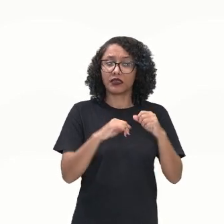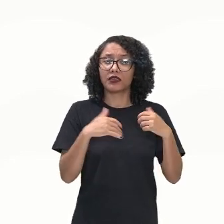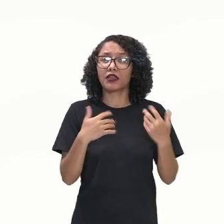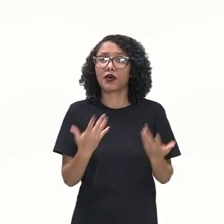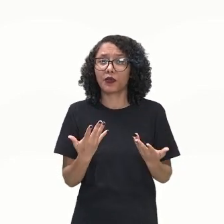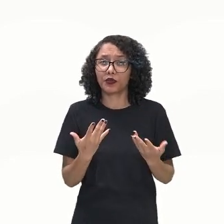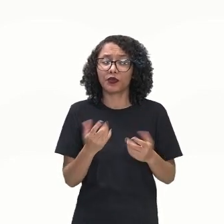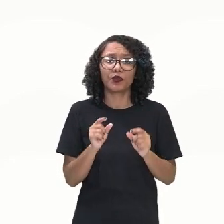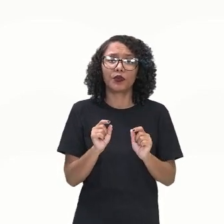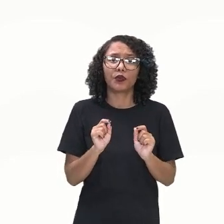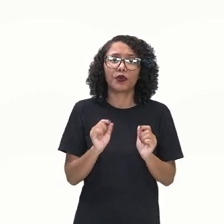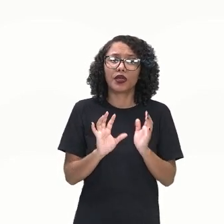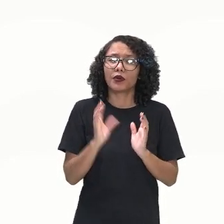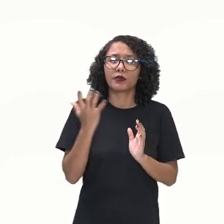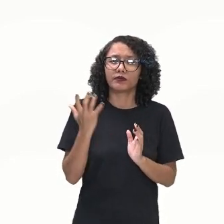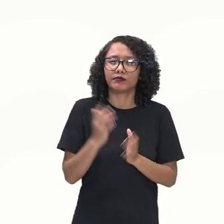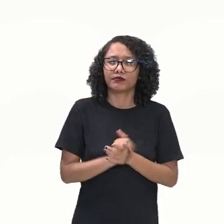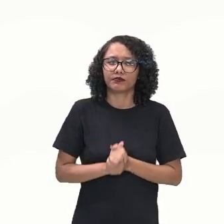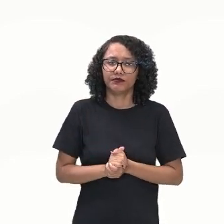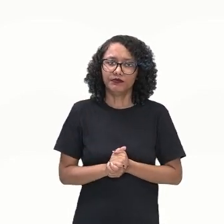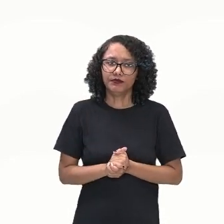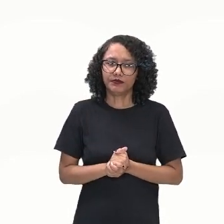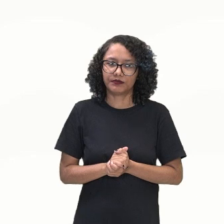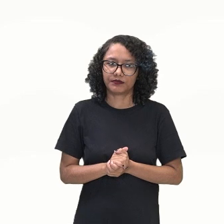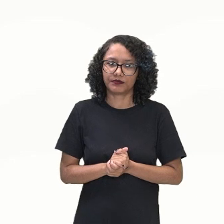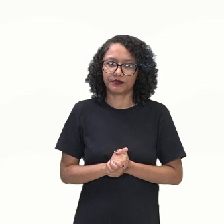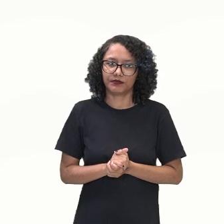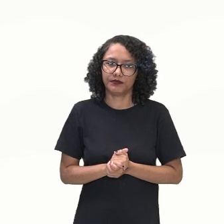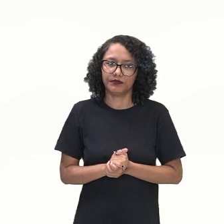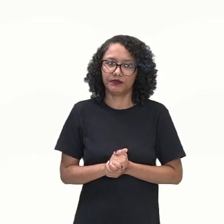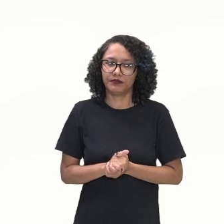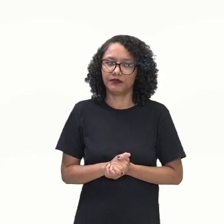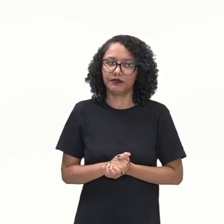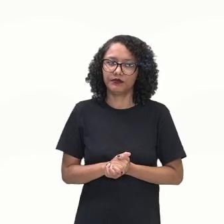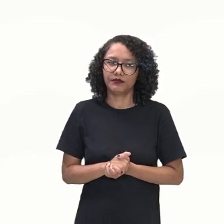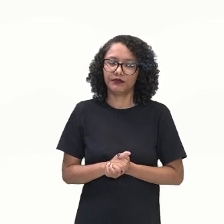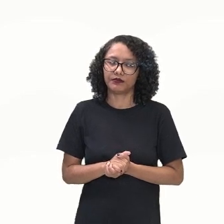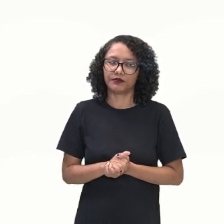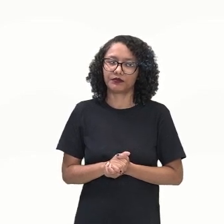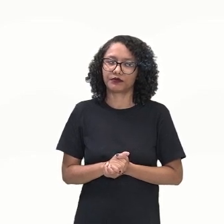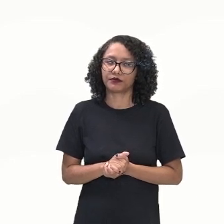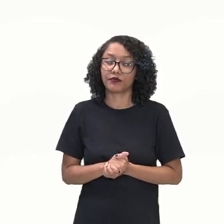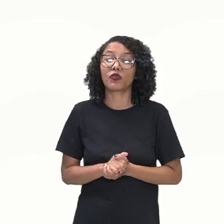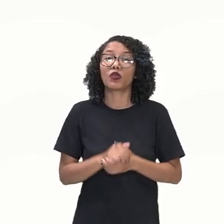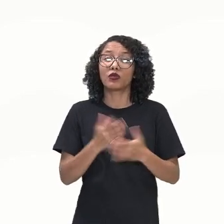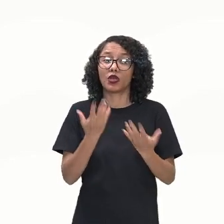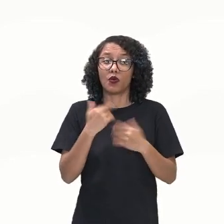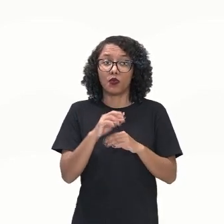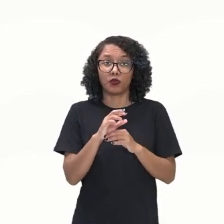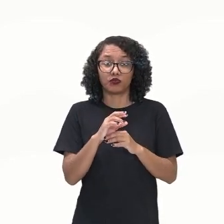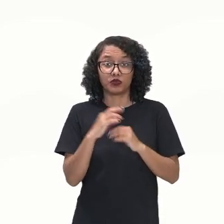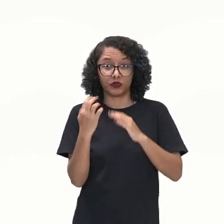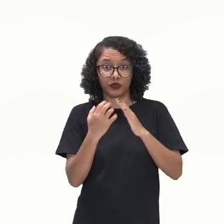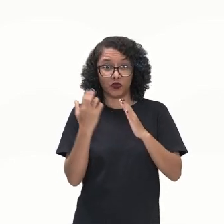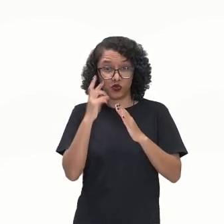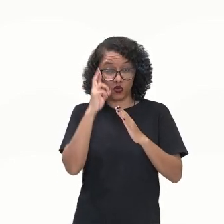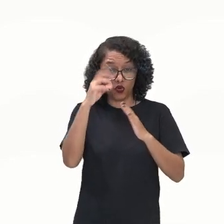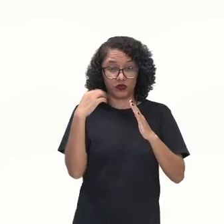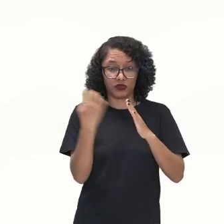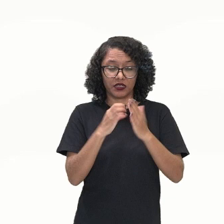isso vai fazer com que os grandes proprietários, os grandes empresários, eles invistam